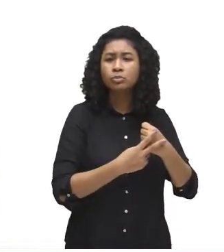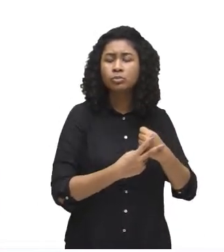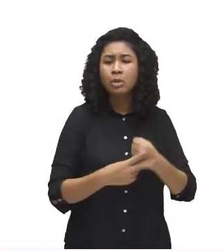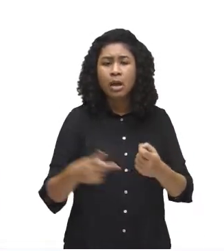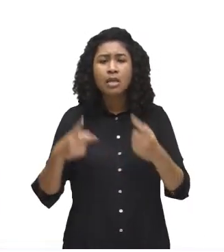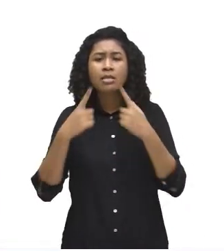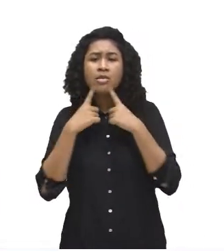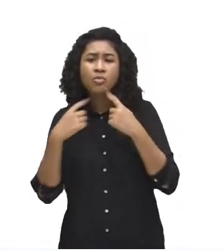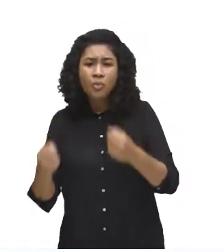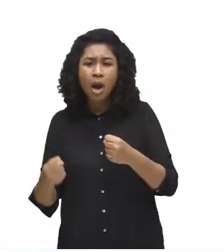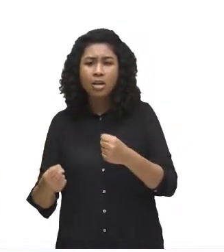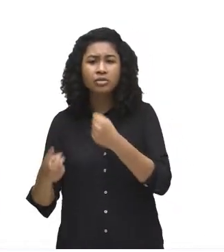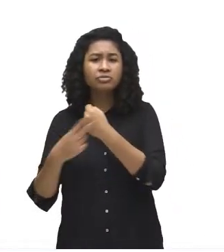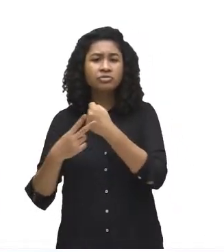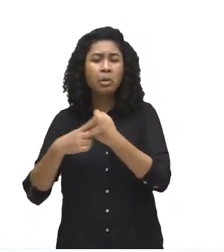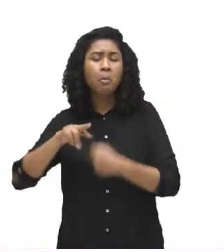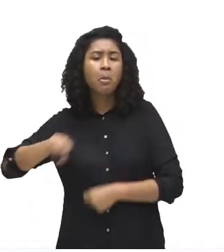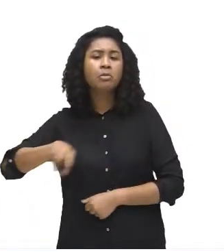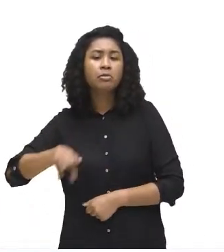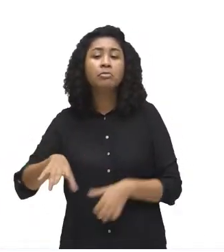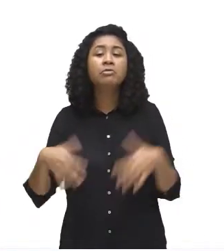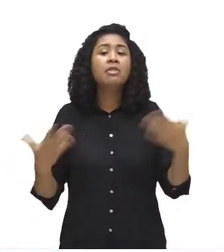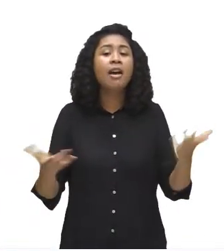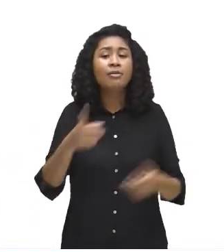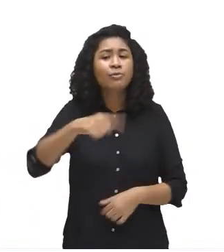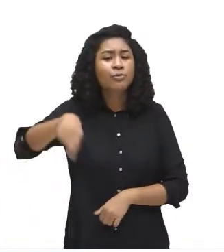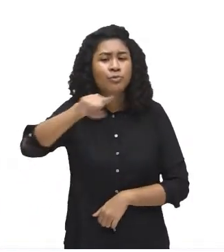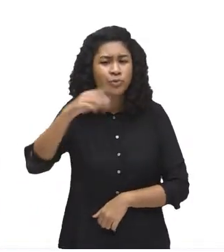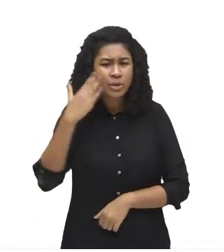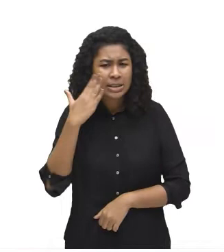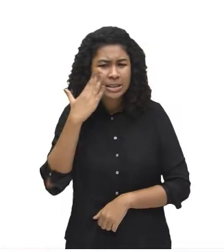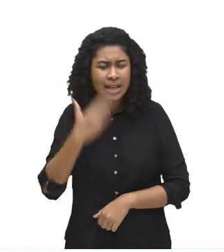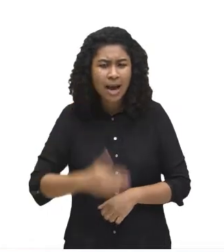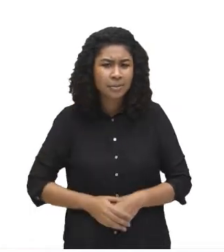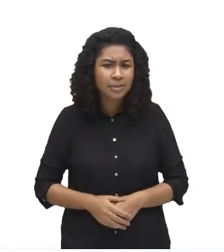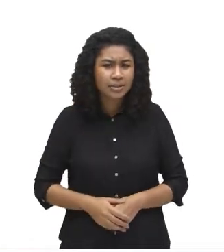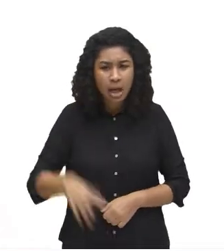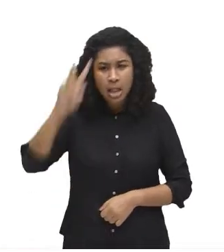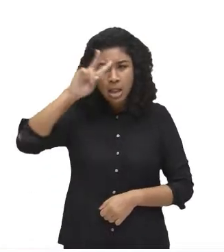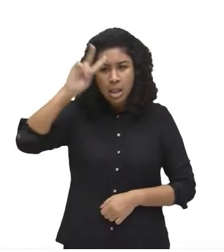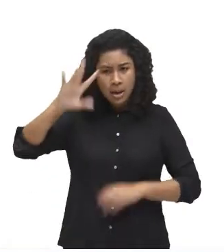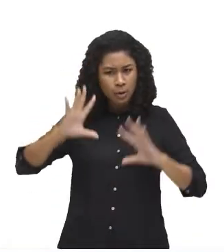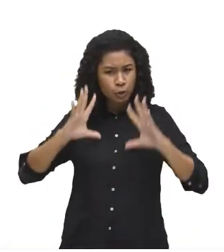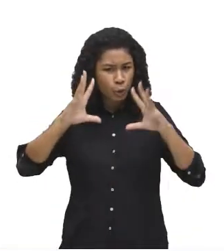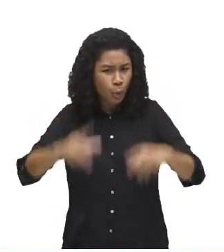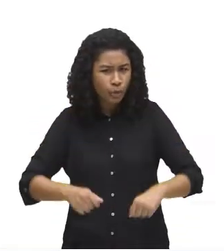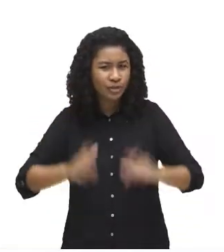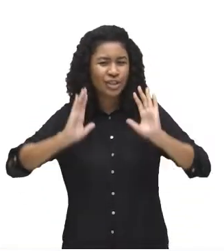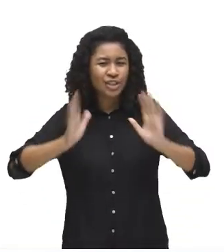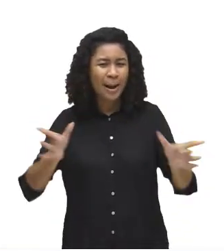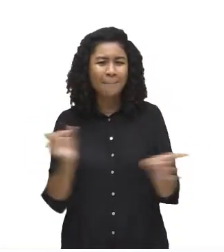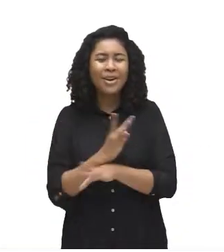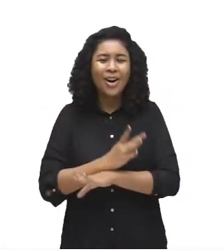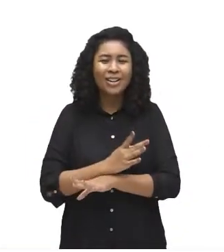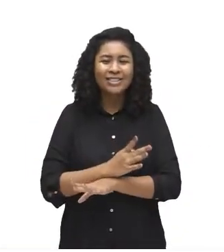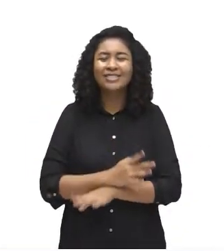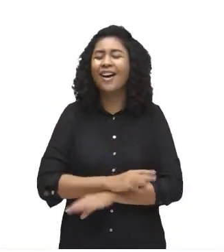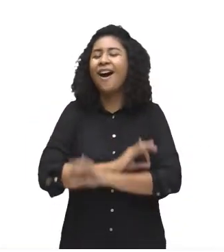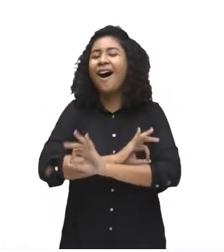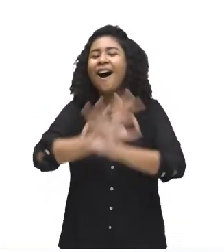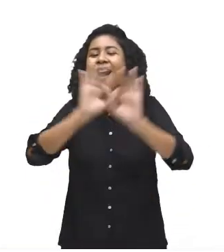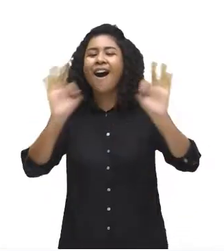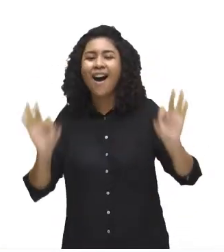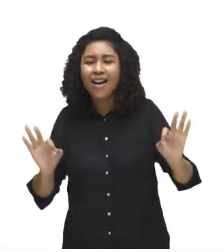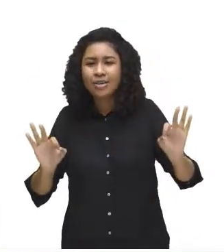linguagem não verbal? Olha, eu não sei o quanto você lembra ou se já lembrou de tudo. Se você lembrou, já se lembrou de tudo, ótimo. Se